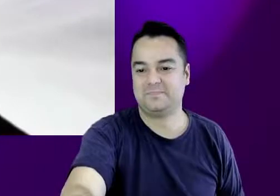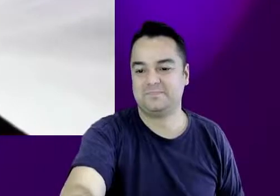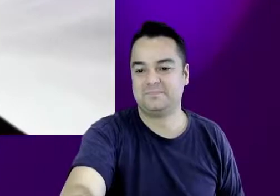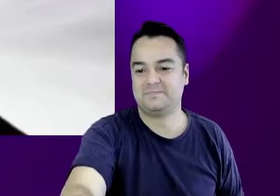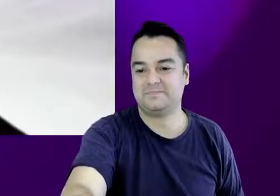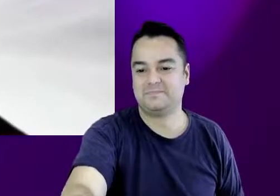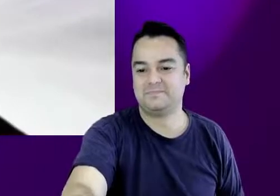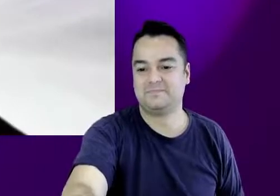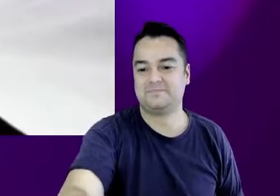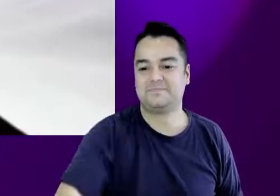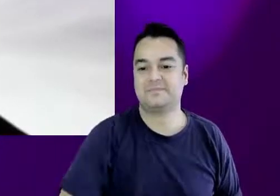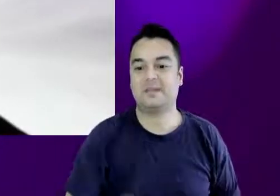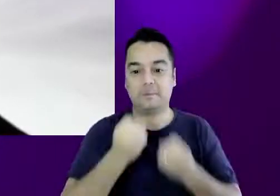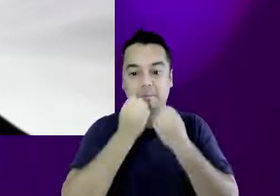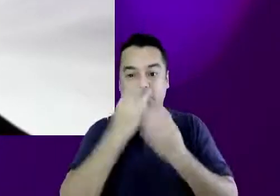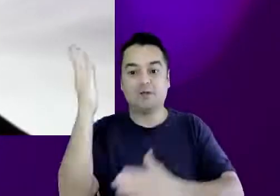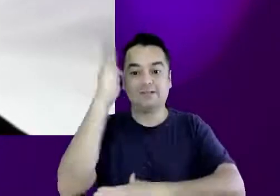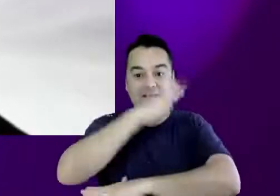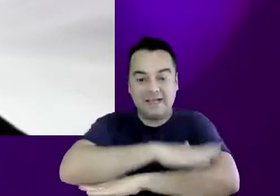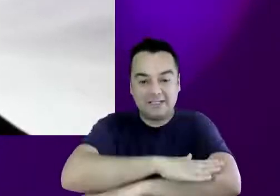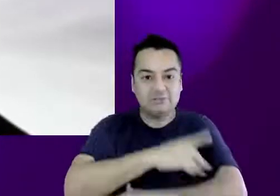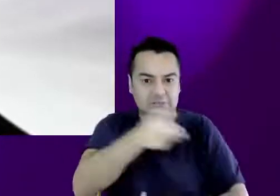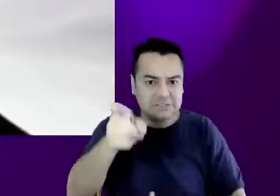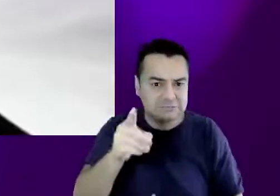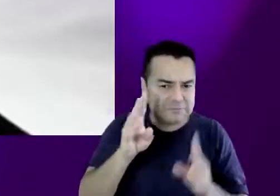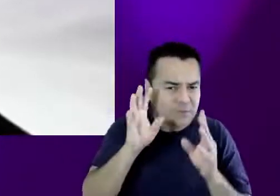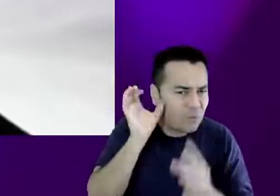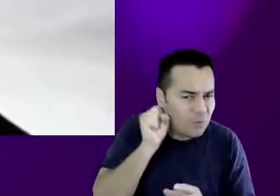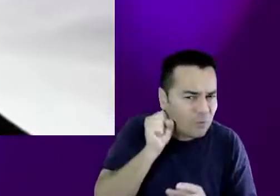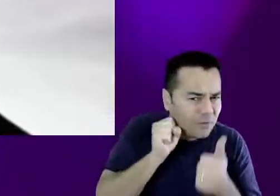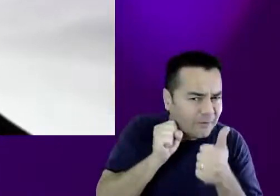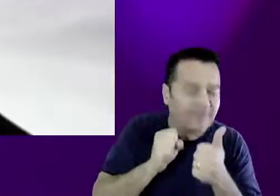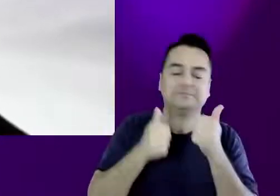Boa tarde, vocês me ouvem? Sim.